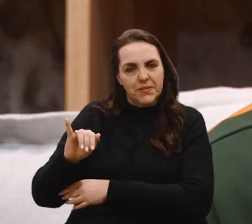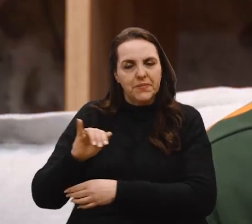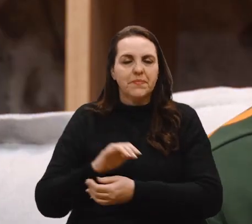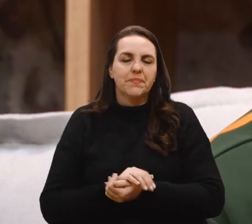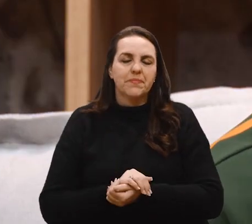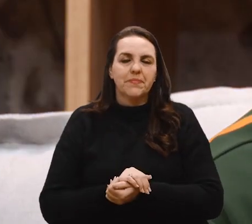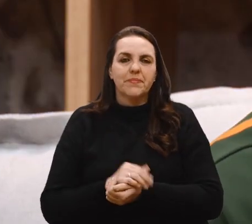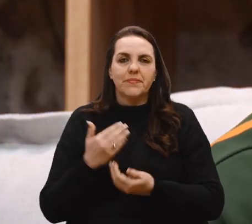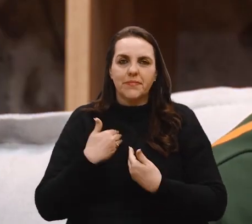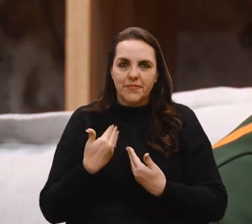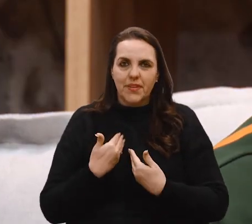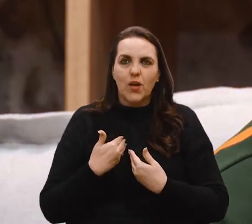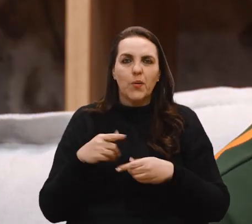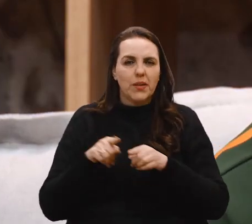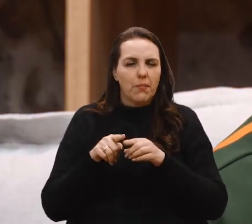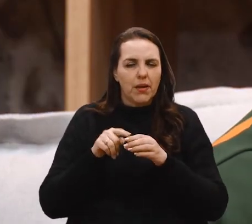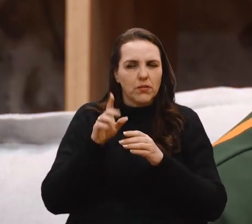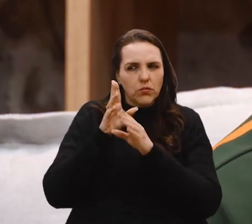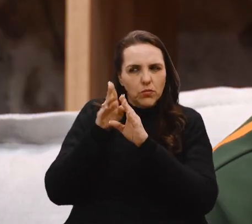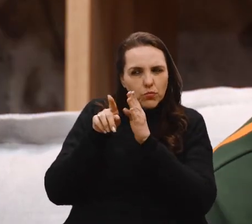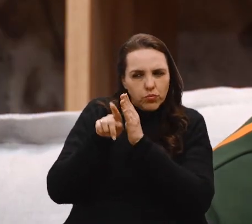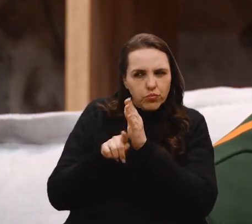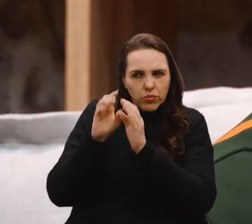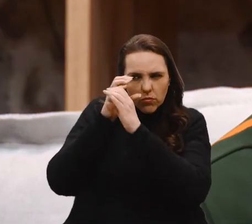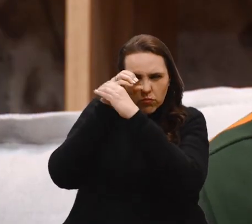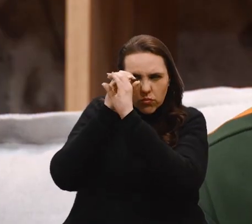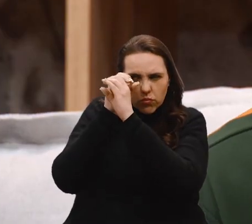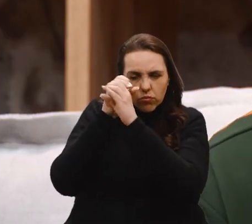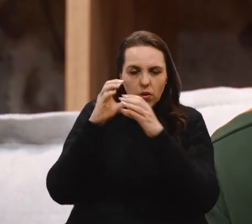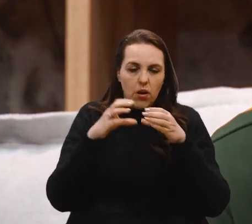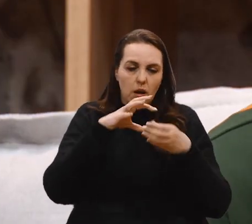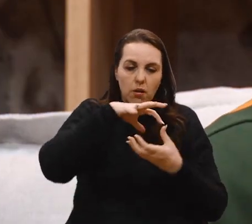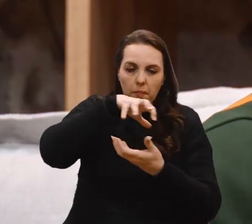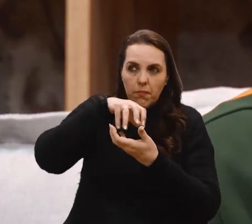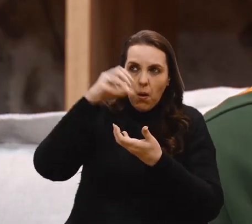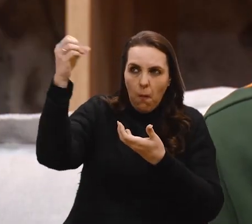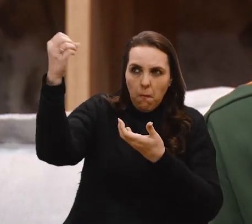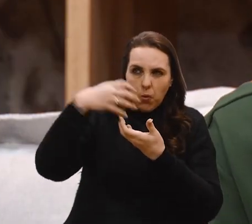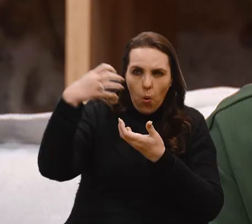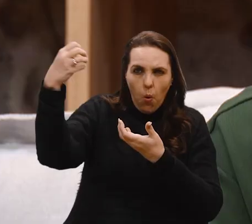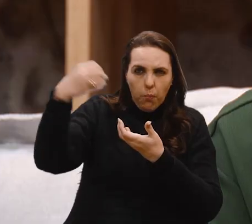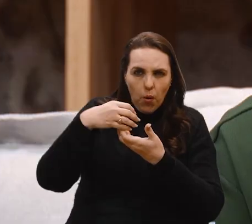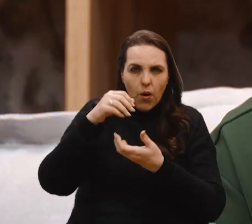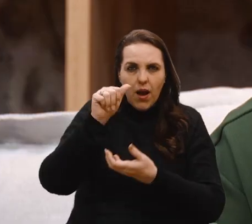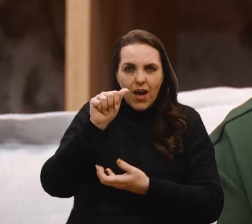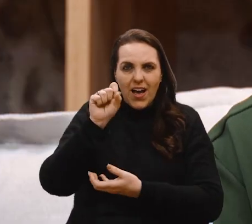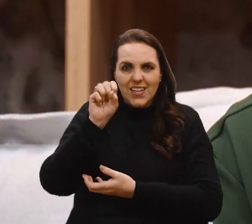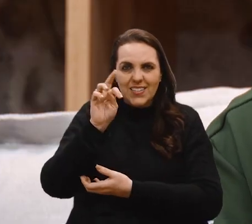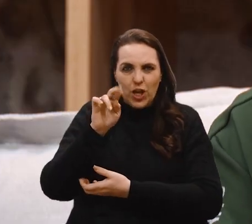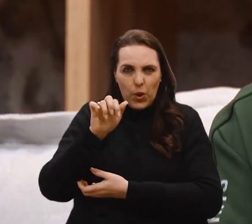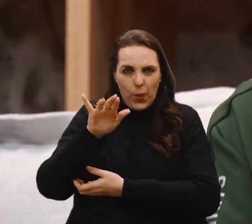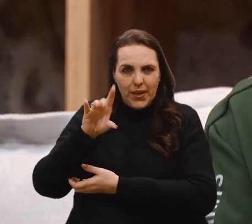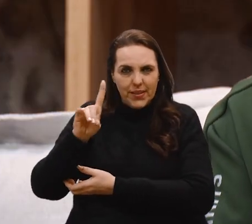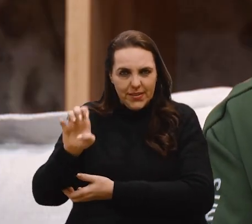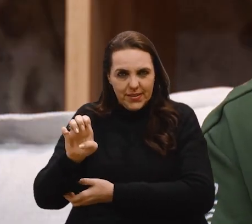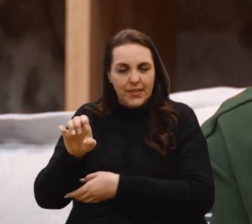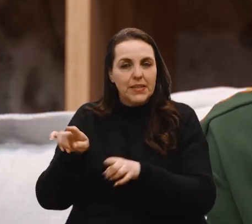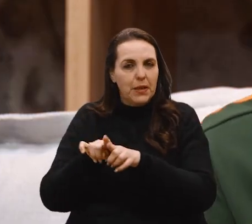Sou caçador de asteroides. Encontrei 2 asteroides ano passado. Estou fazendo as campanhas esse ano de novo